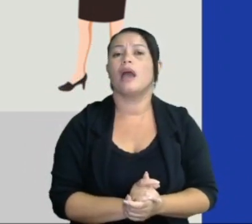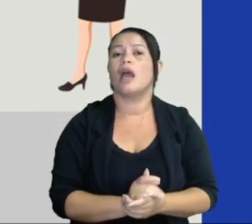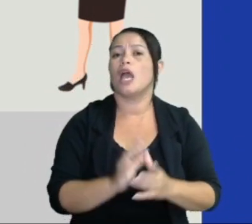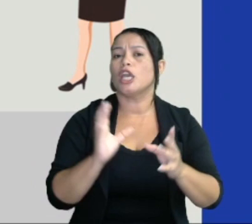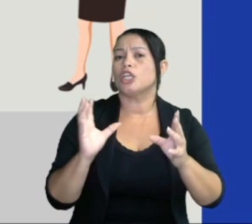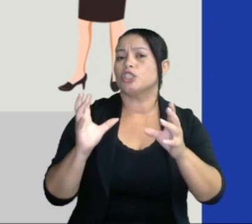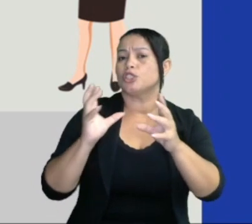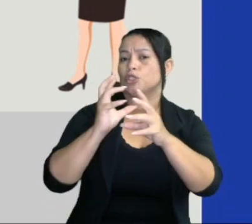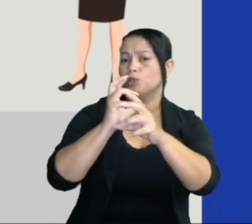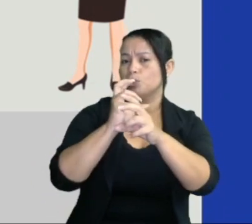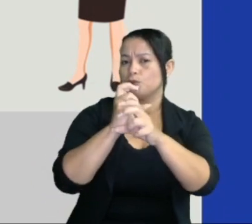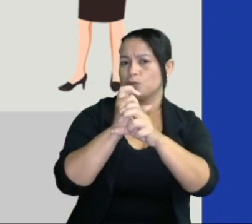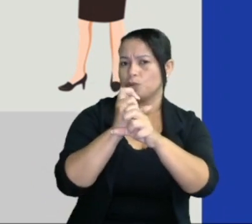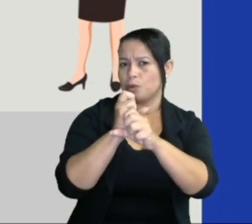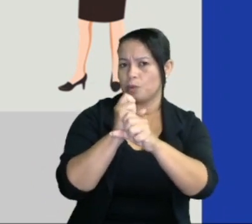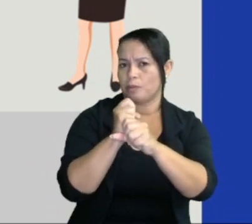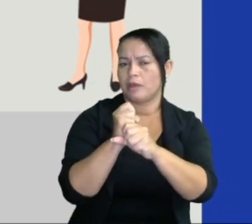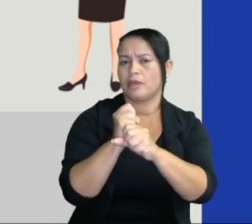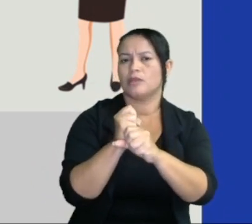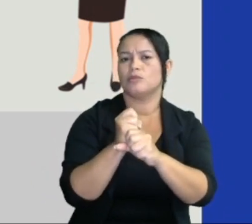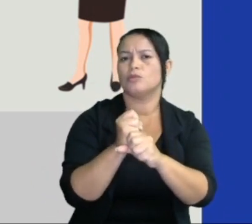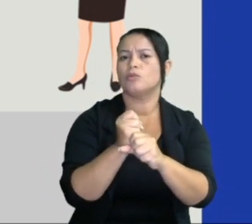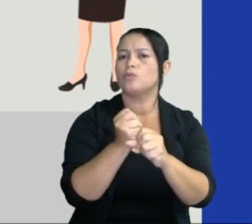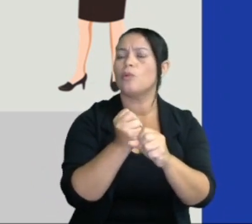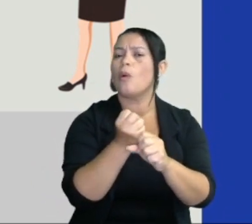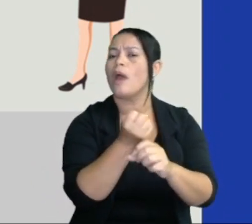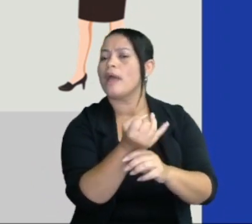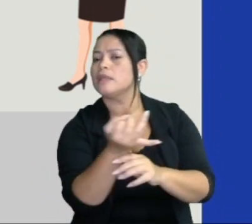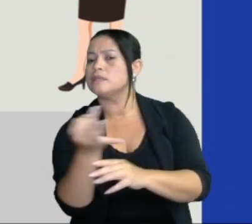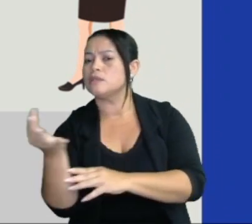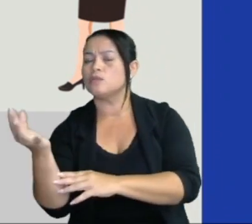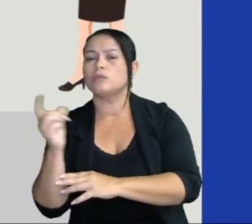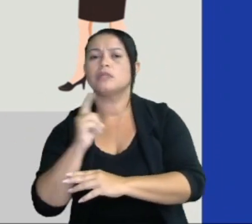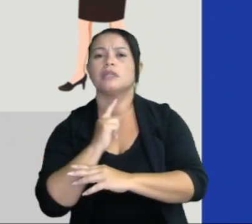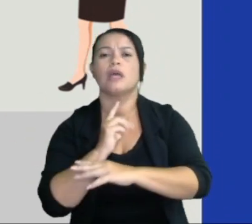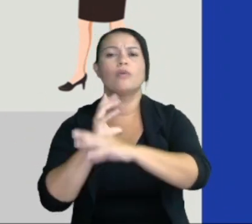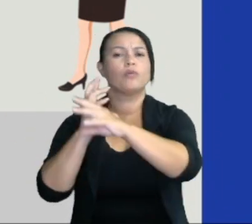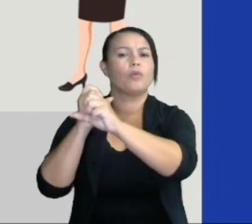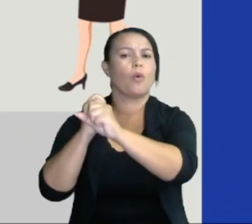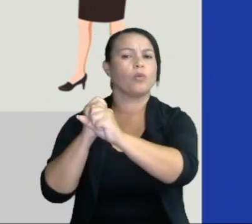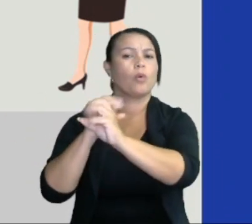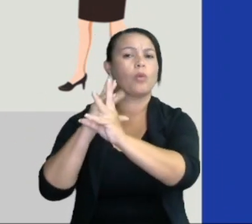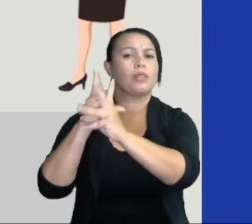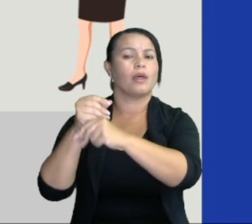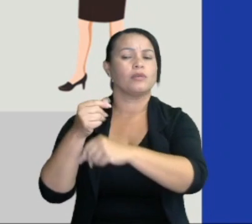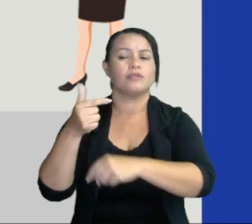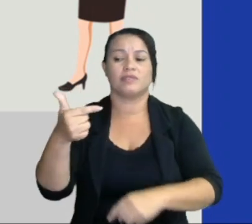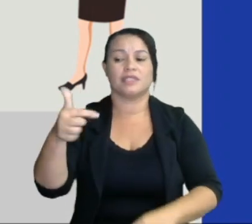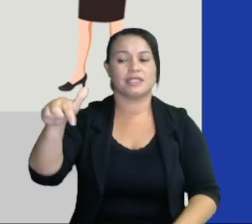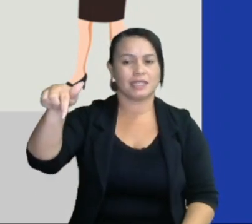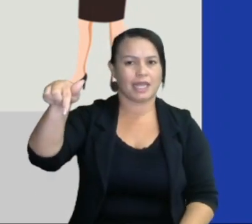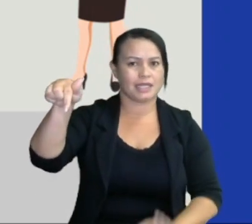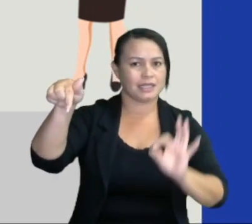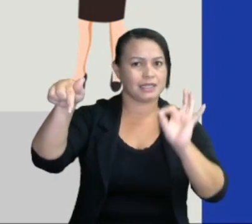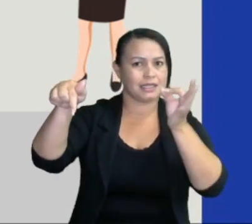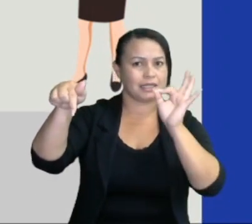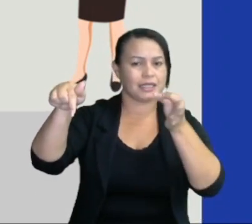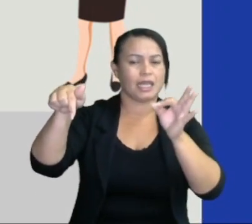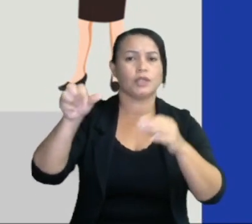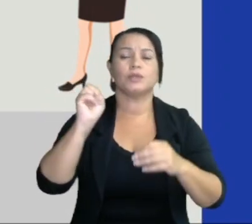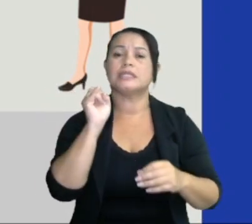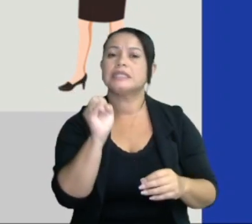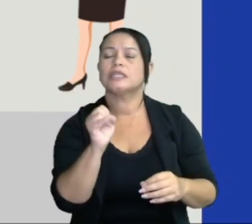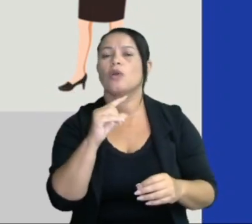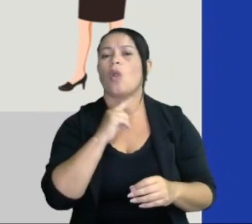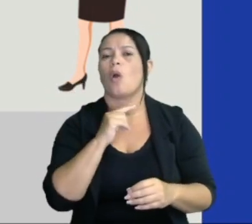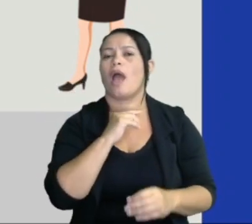E juntando essas parcelas, nós vamos ter um total de 27, certo? Se eu